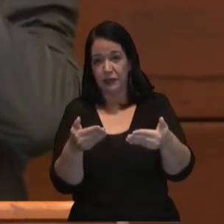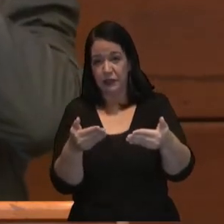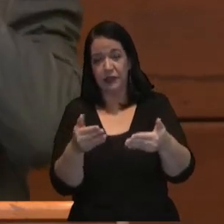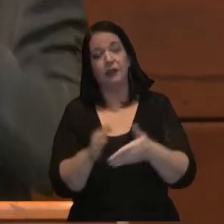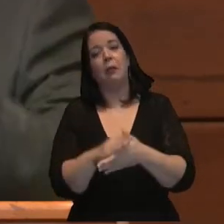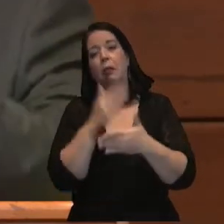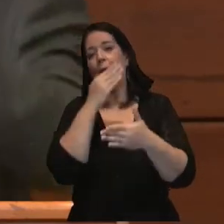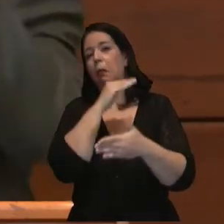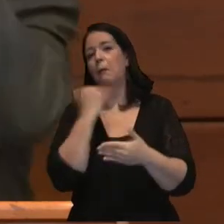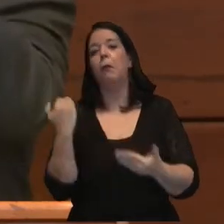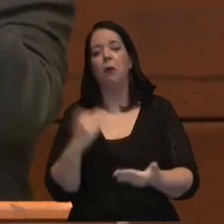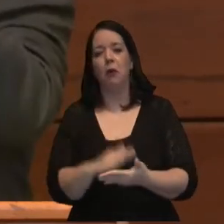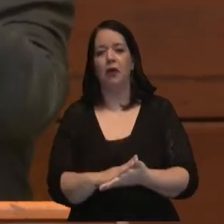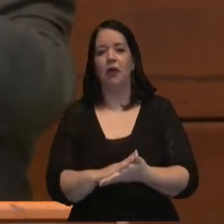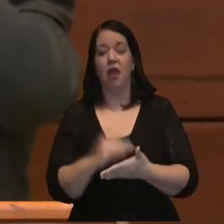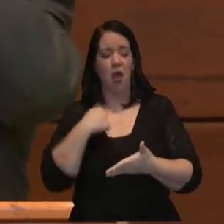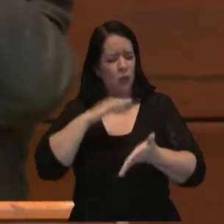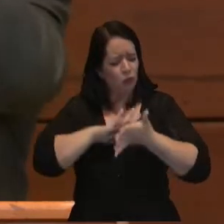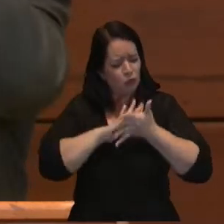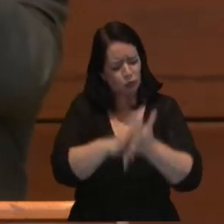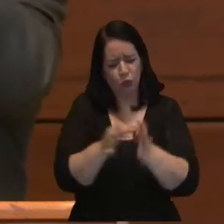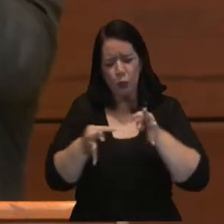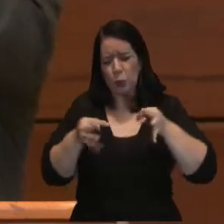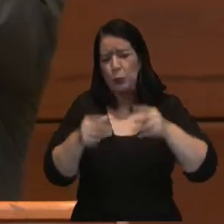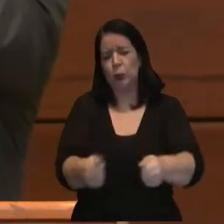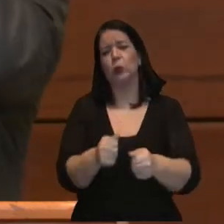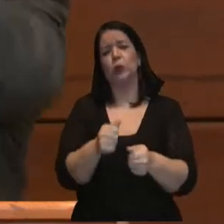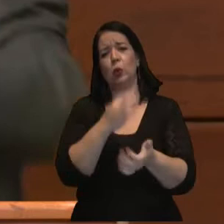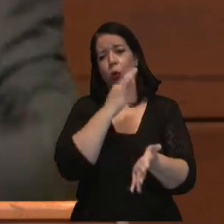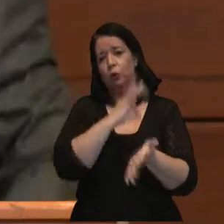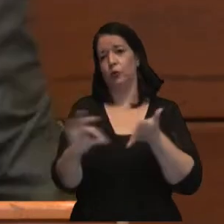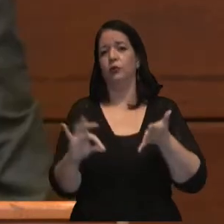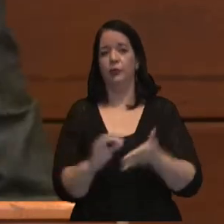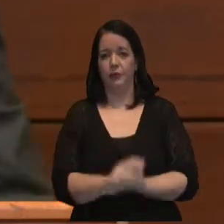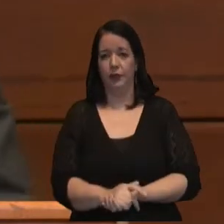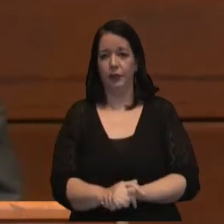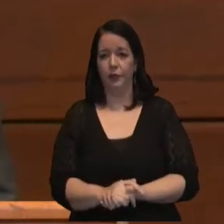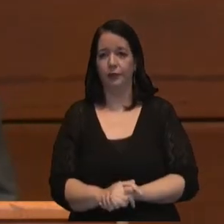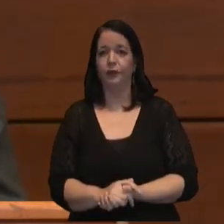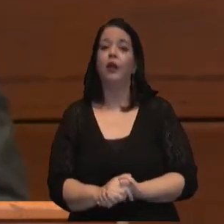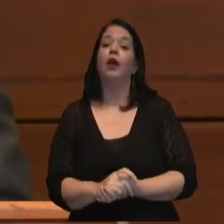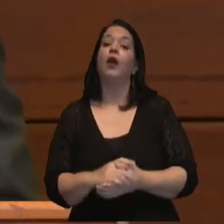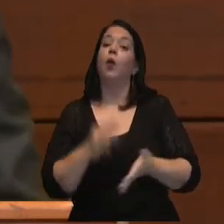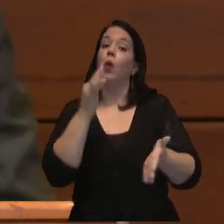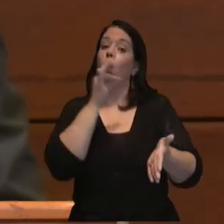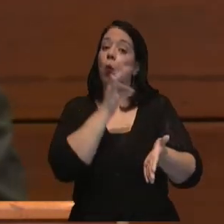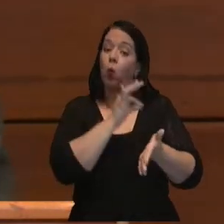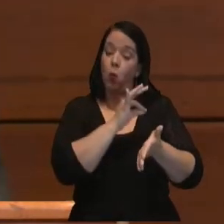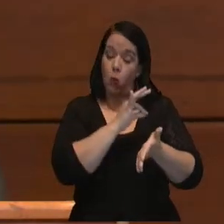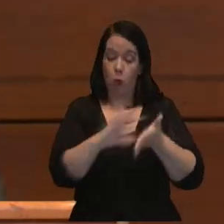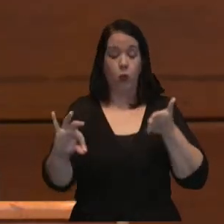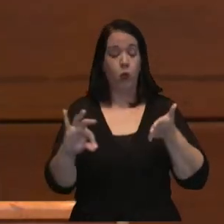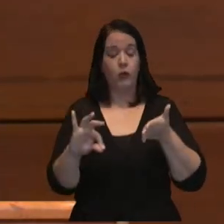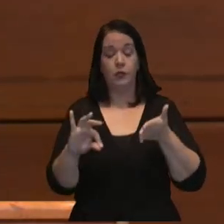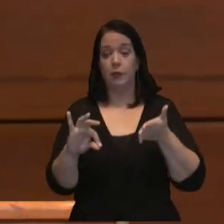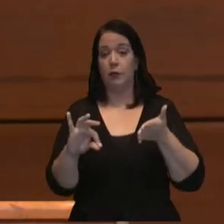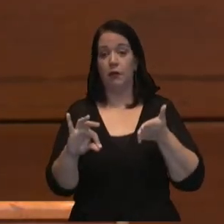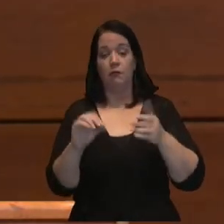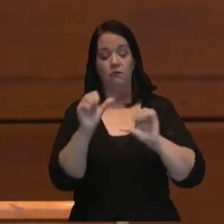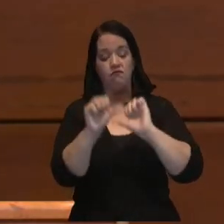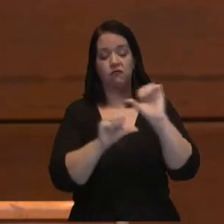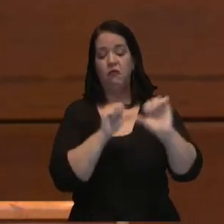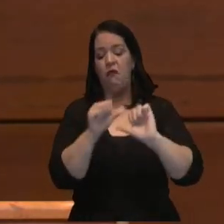Serão reduzidos a nada e a coisa de nenhum valor os que fazem guerra contra ti.